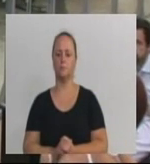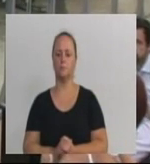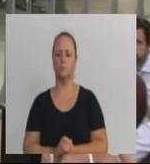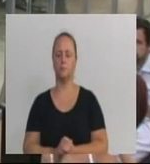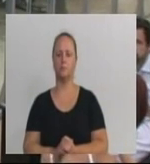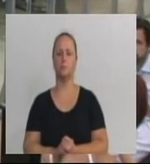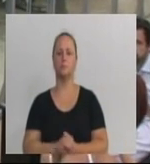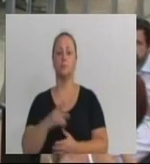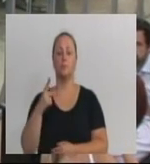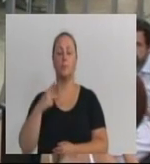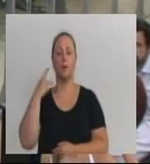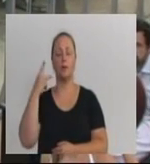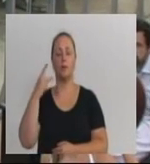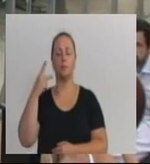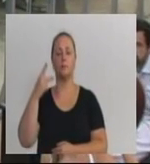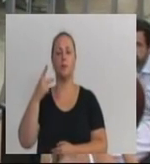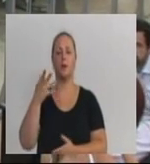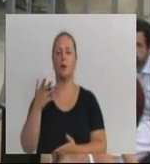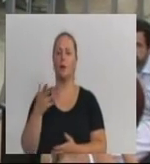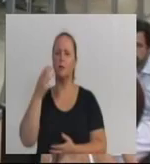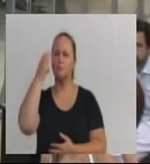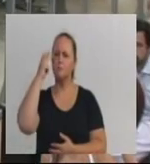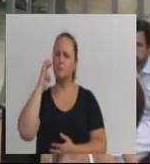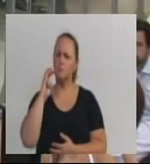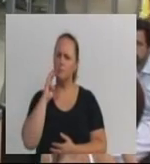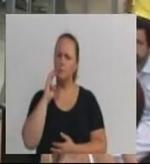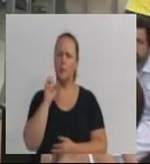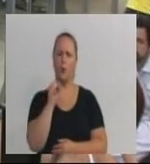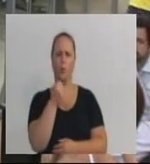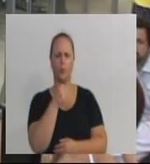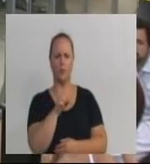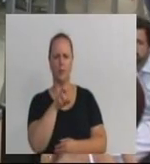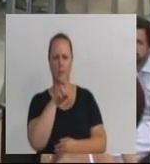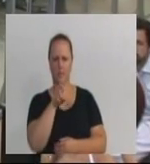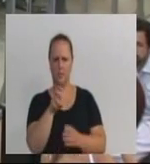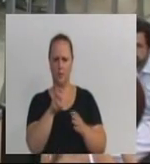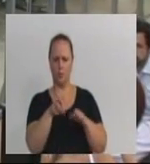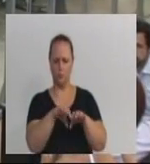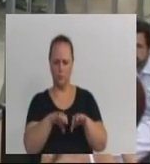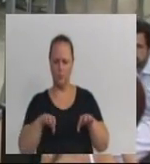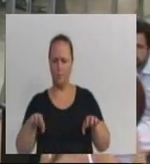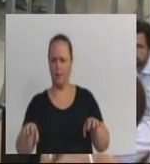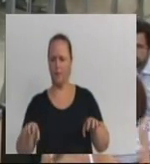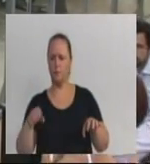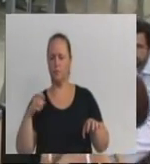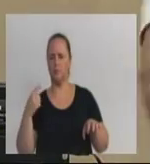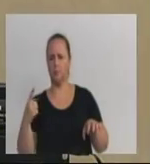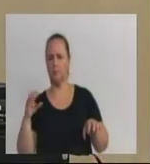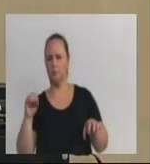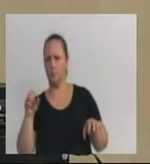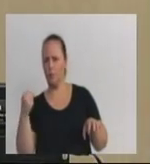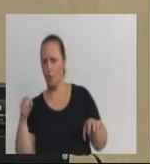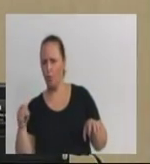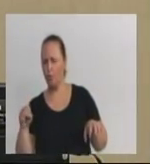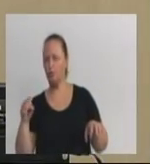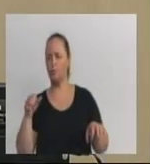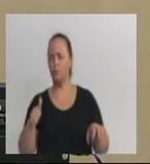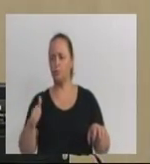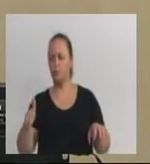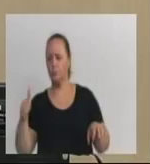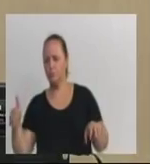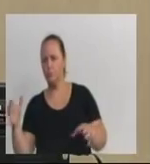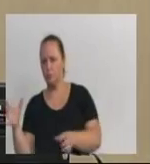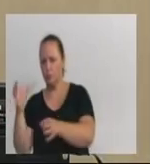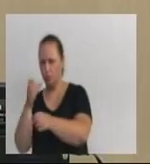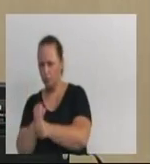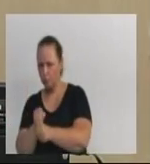Vereador Vanderlei, o 85 é separado e o 108 e o 111 englobado, né? Então, vereador Vanderlei,